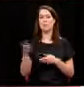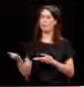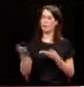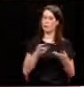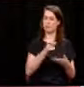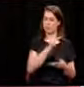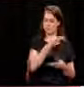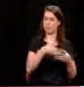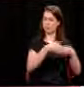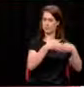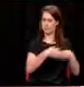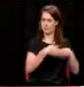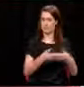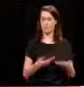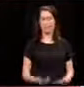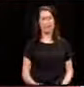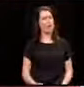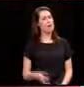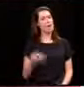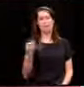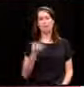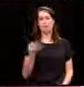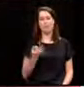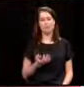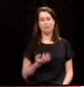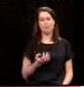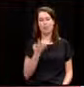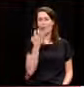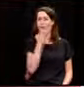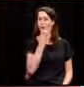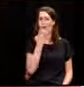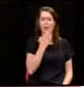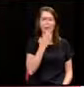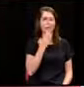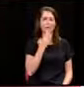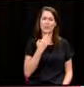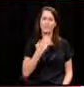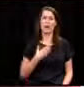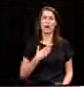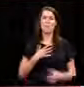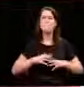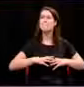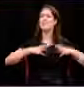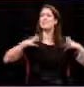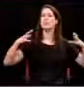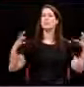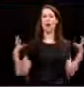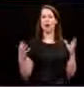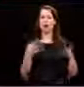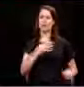nós só nos podemos orgulhar de sermos do maior clube do mundo.